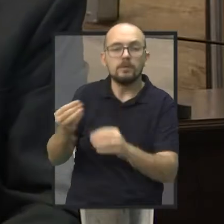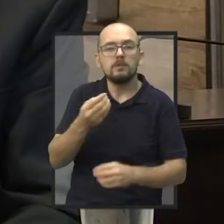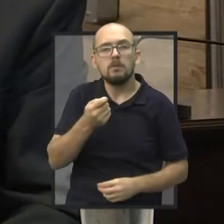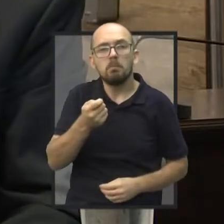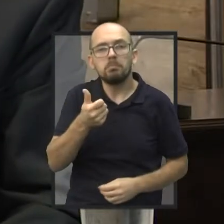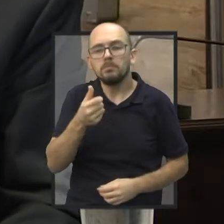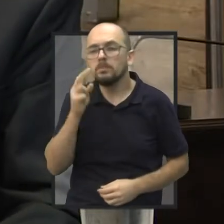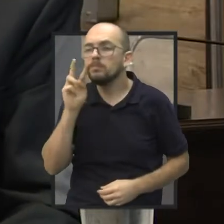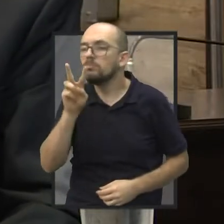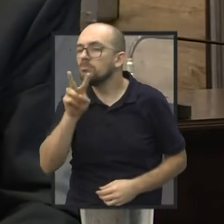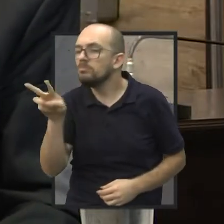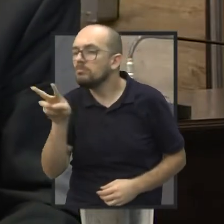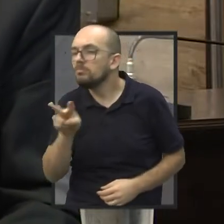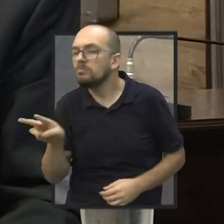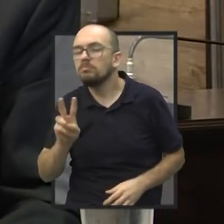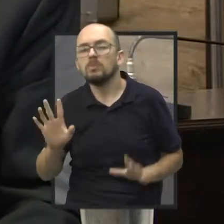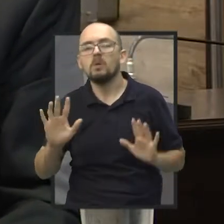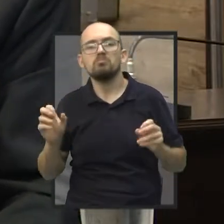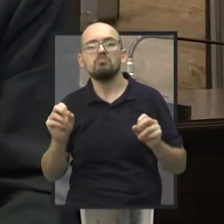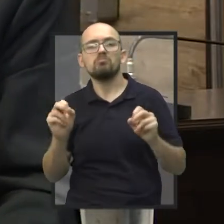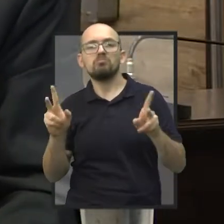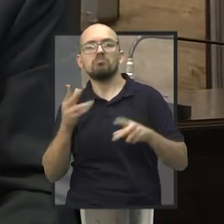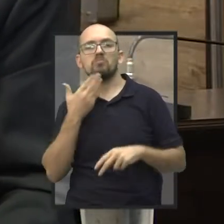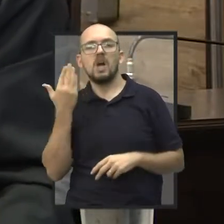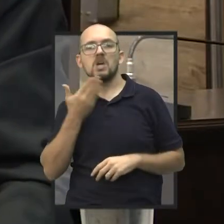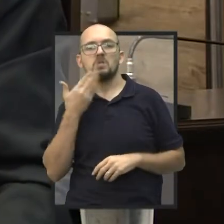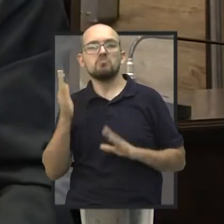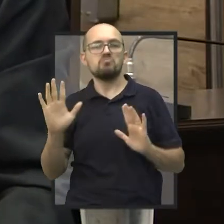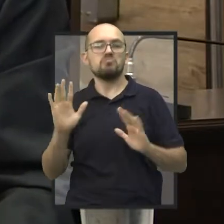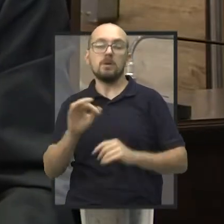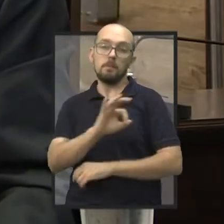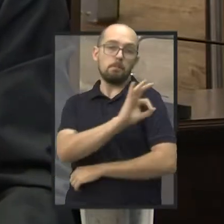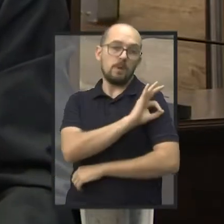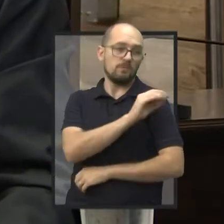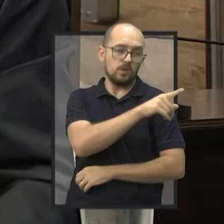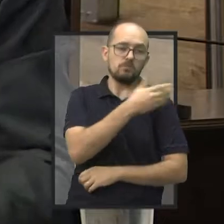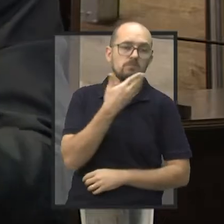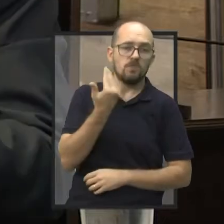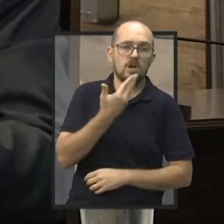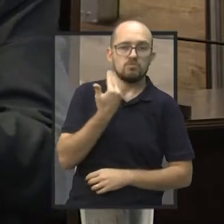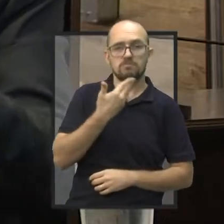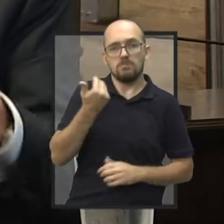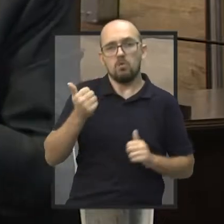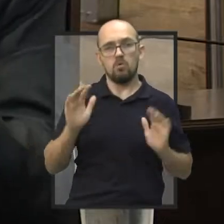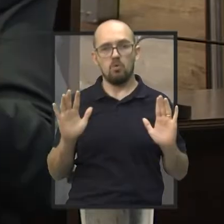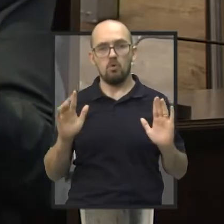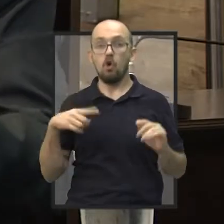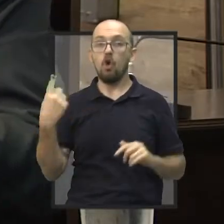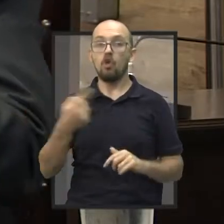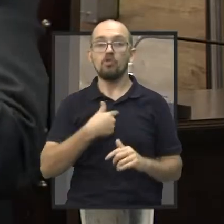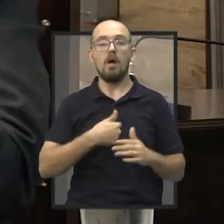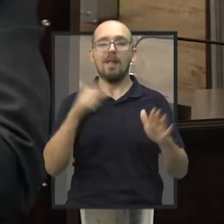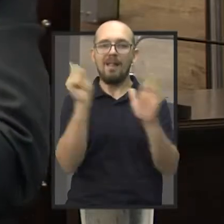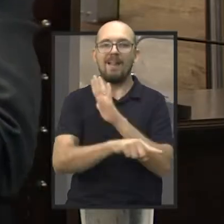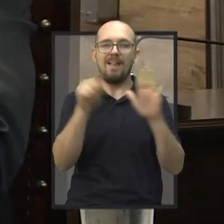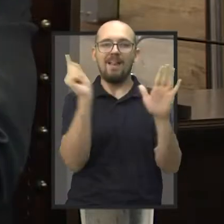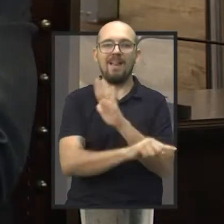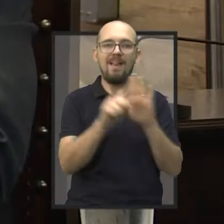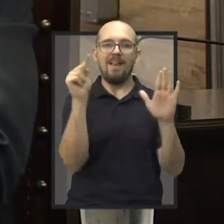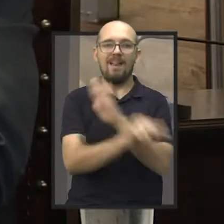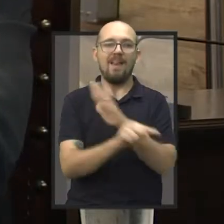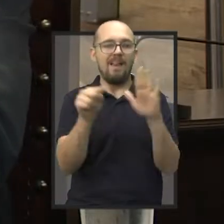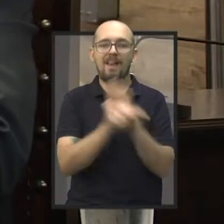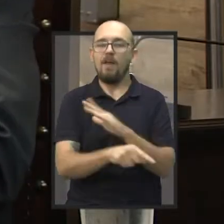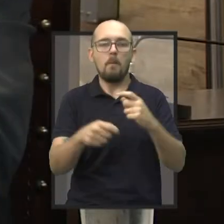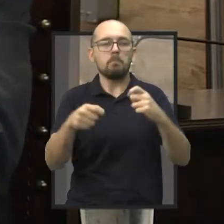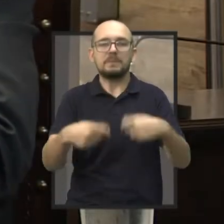que nele estiverem contidas, mais fácil fica inclusive para o prefeito. E nós não vamos precisar ter que ficar todo momento fazendo